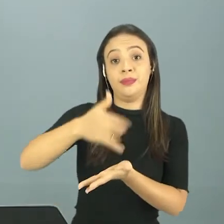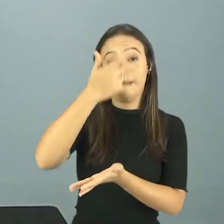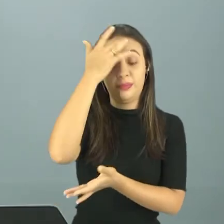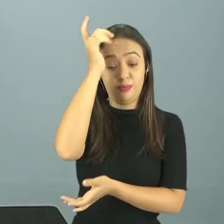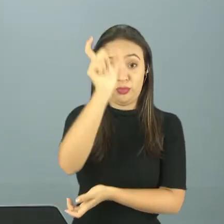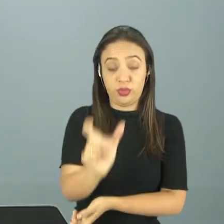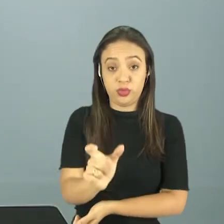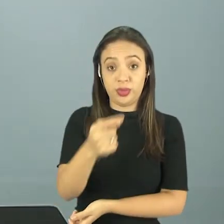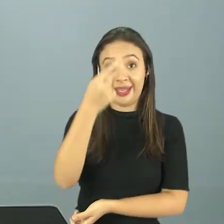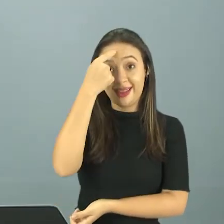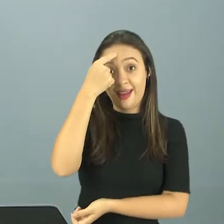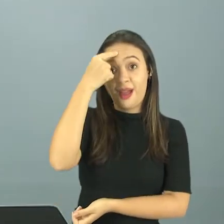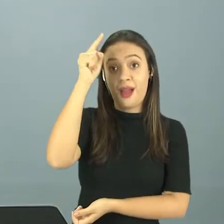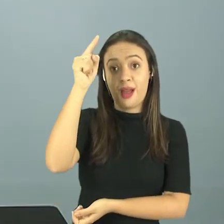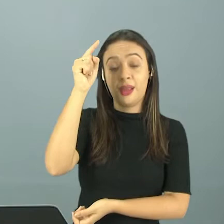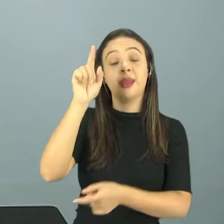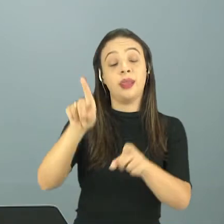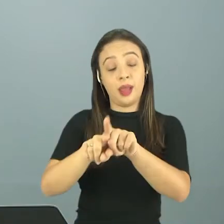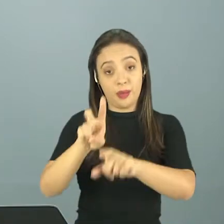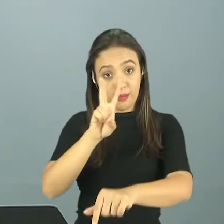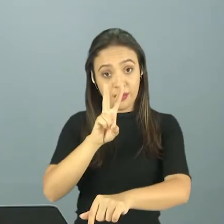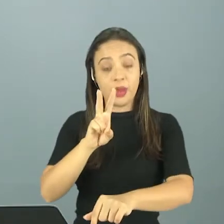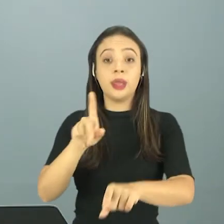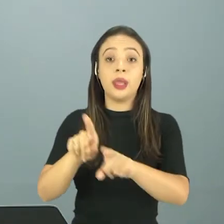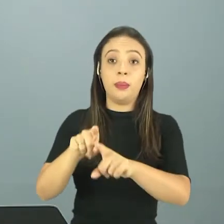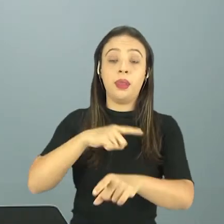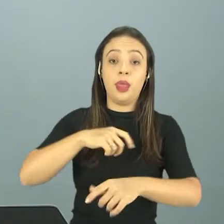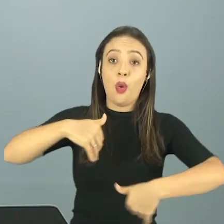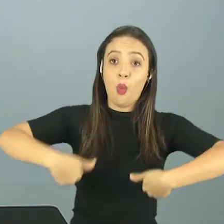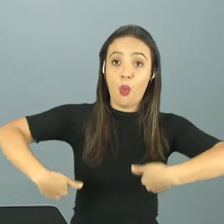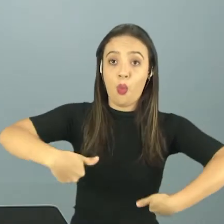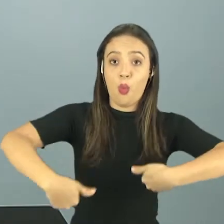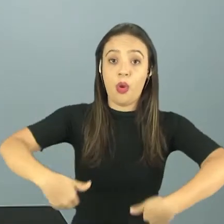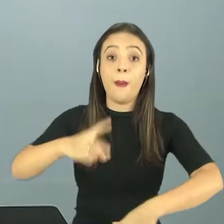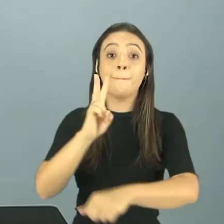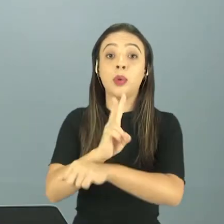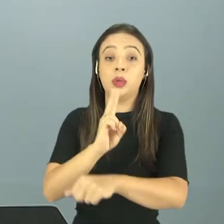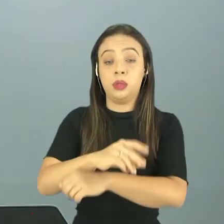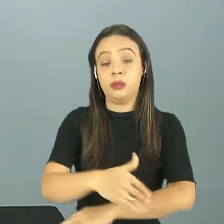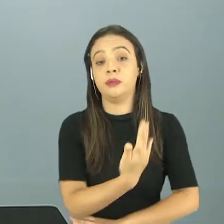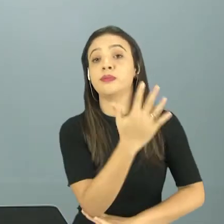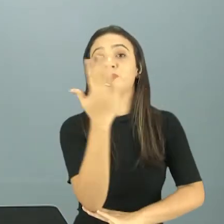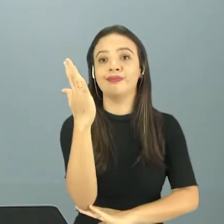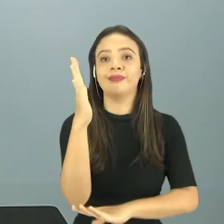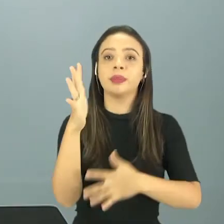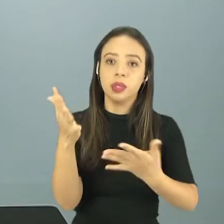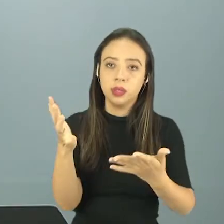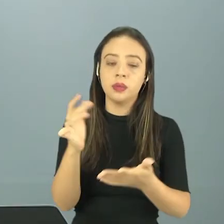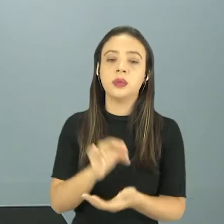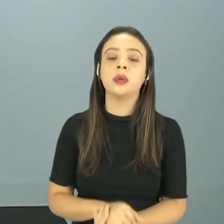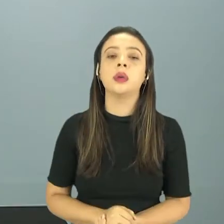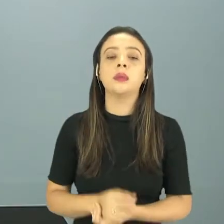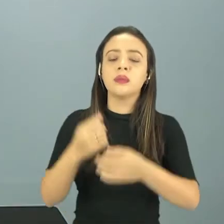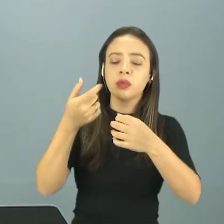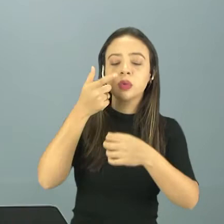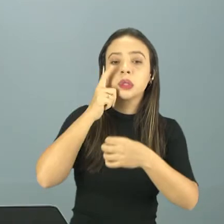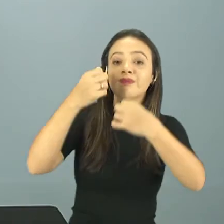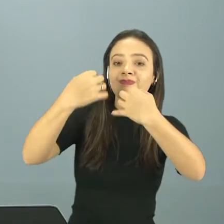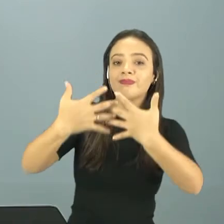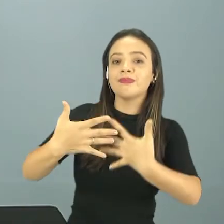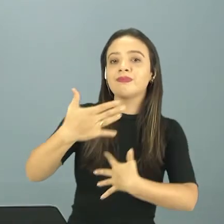fictício, onde está ali para proteger a floresta, os animais e tudo mais. Mas, na verdade, não existe. Então, serve apenas para dar essa